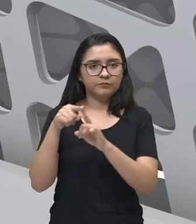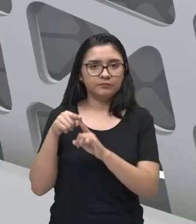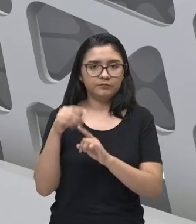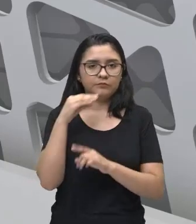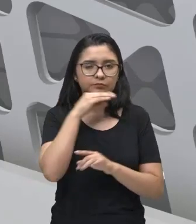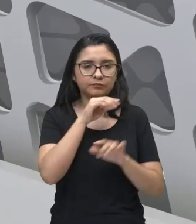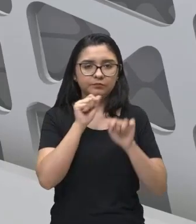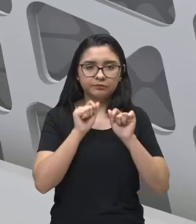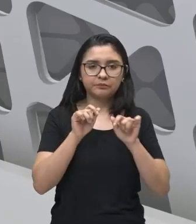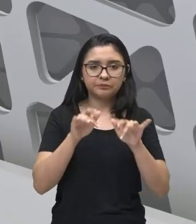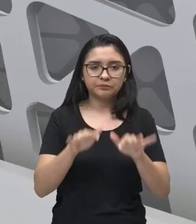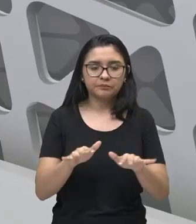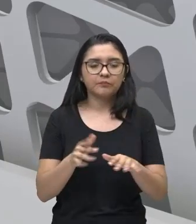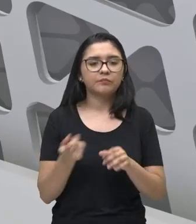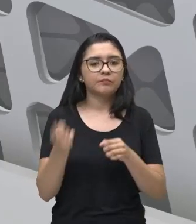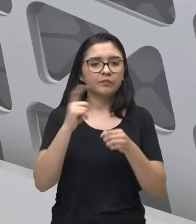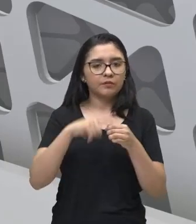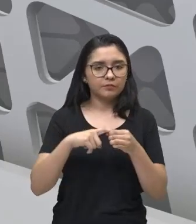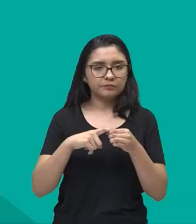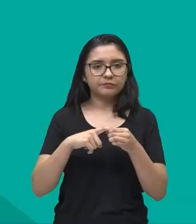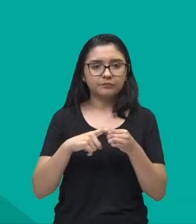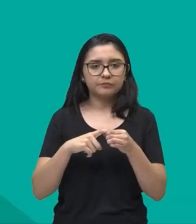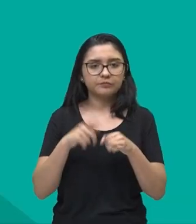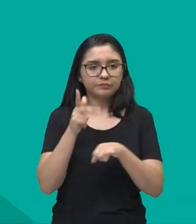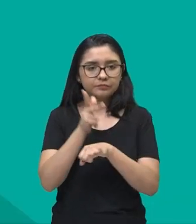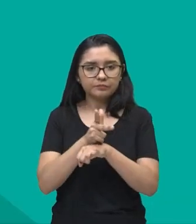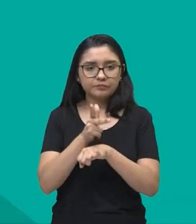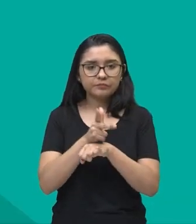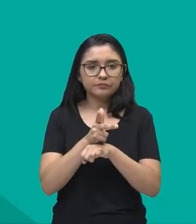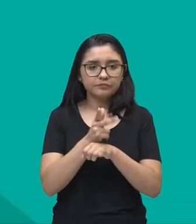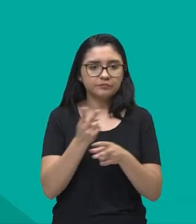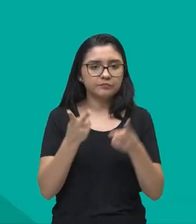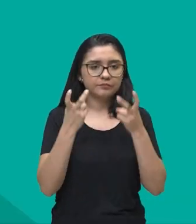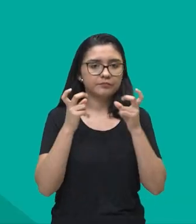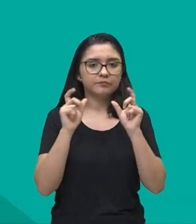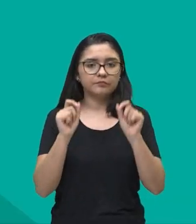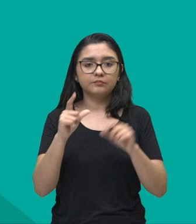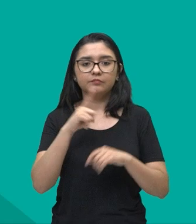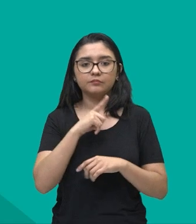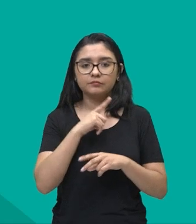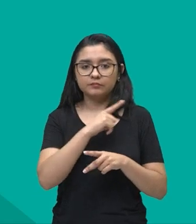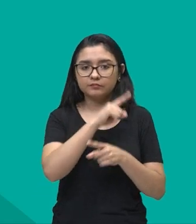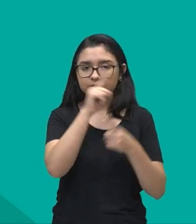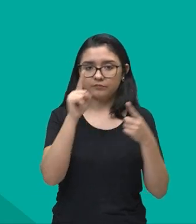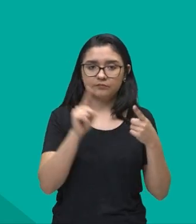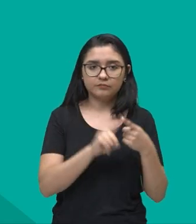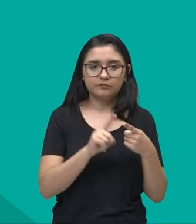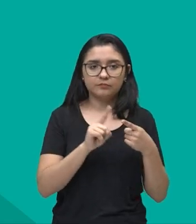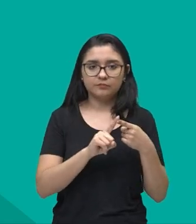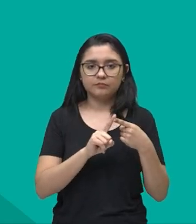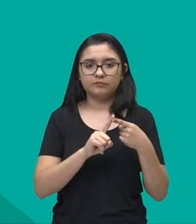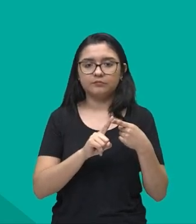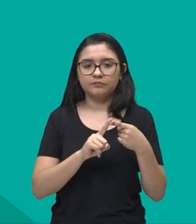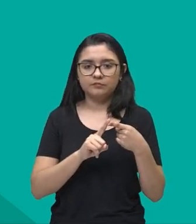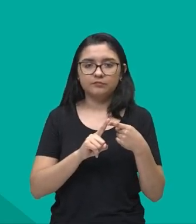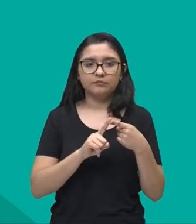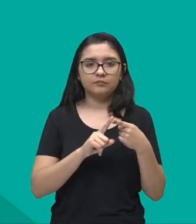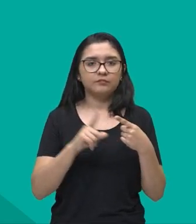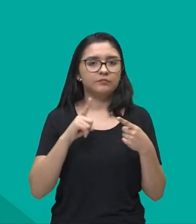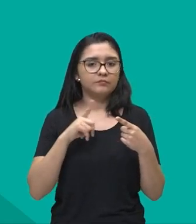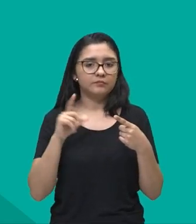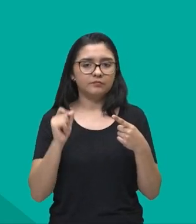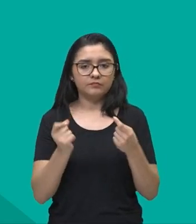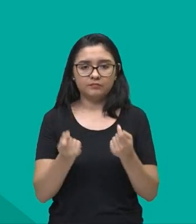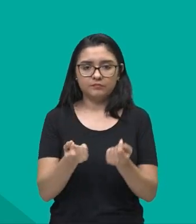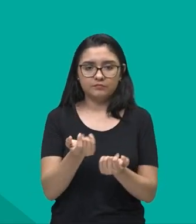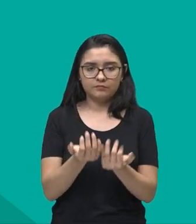Vamos voltar novamente aí, olha aí, vejam. Temos aí o primeiro, vamos ter aí o